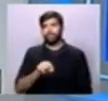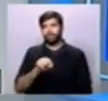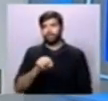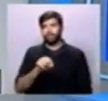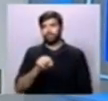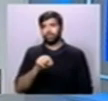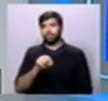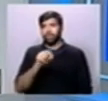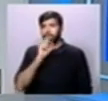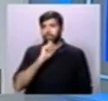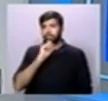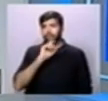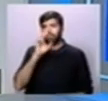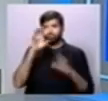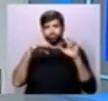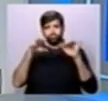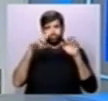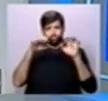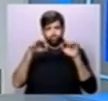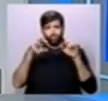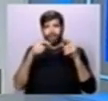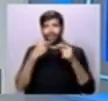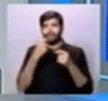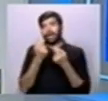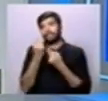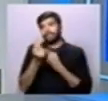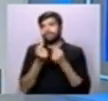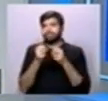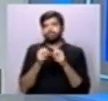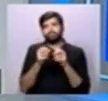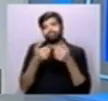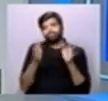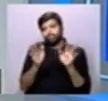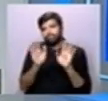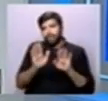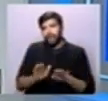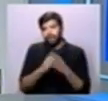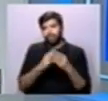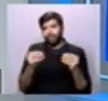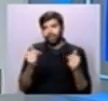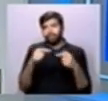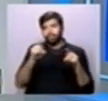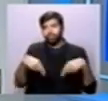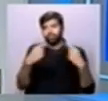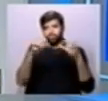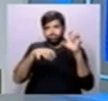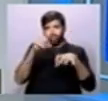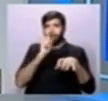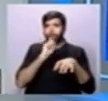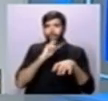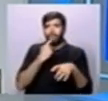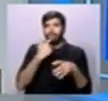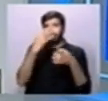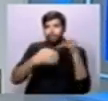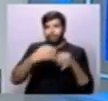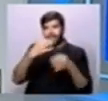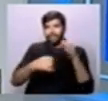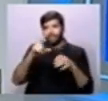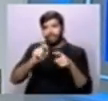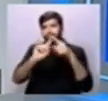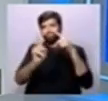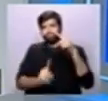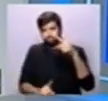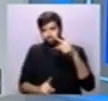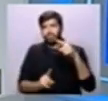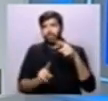condições para a ocorrência de aguaceiros, com algumas abertas, mas estes aguaceiros podem ser por vezes de granizo e acompanhados de trovoada.